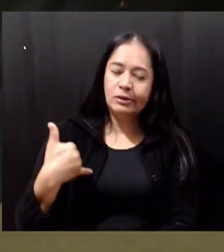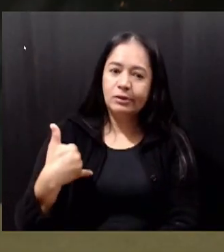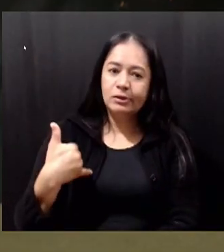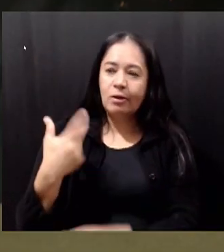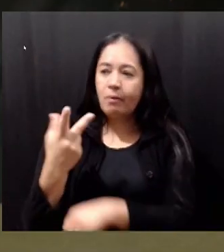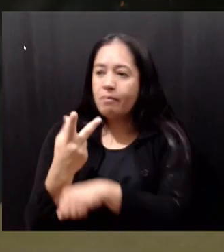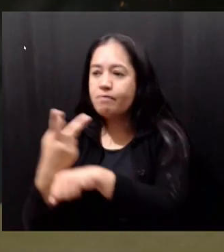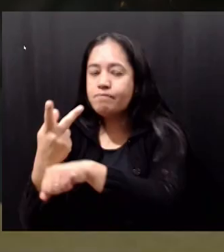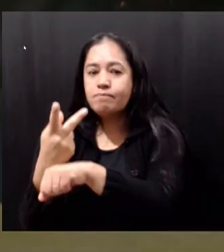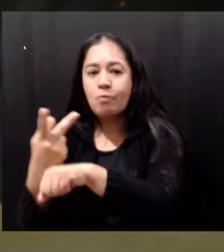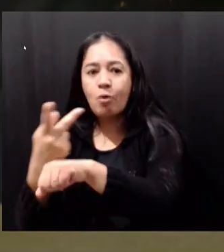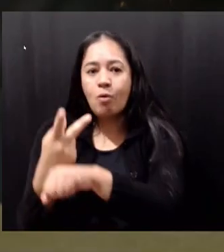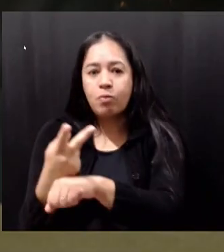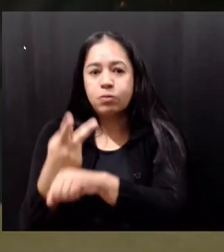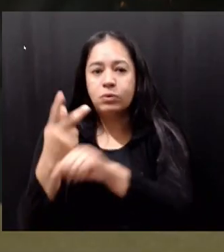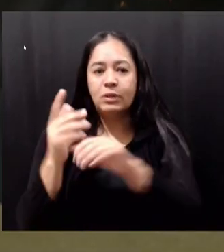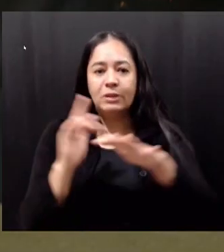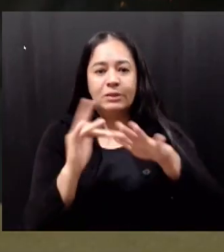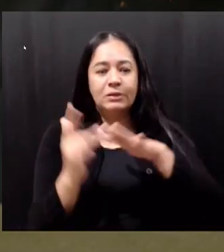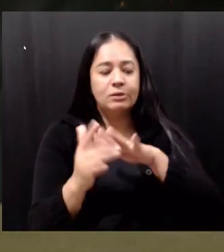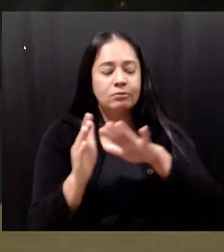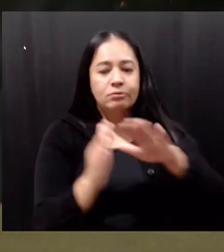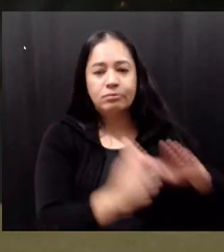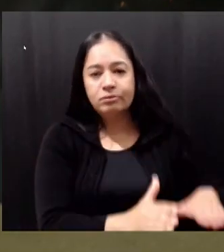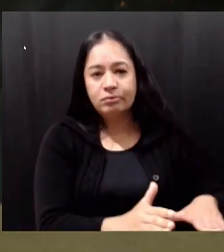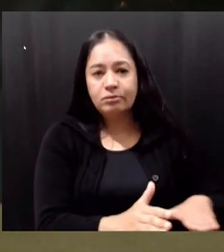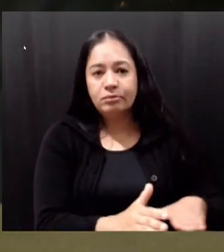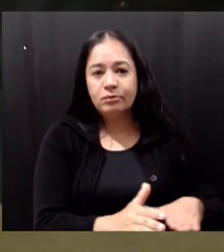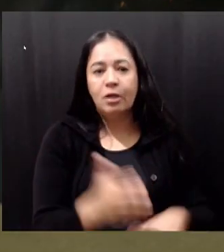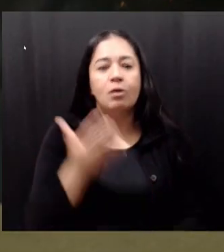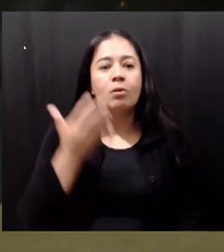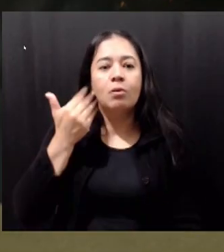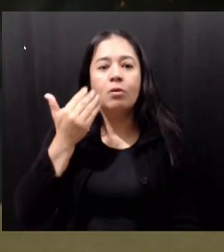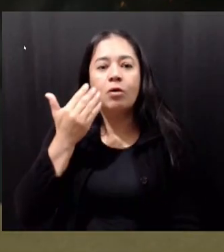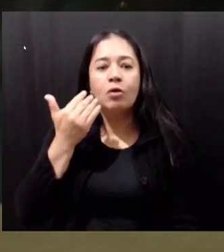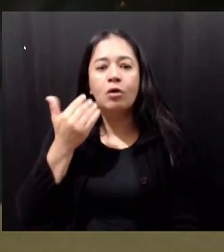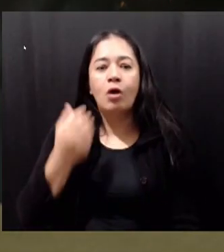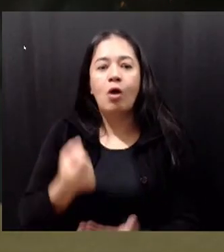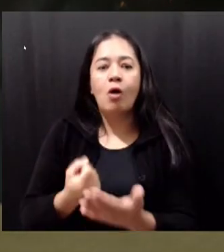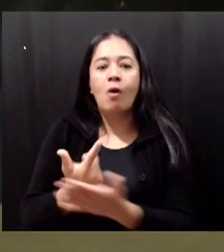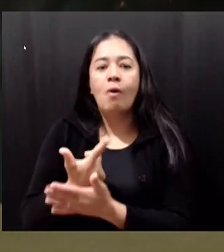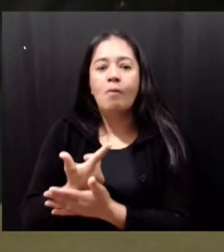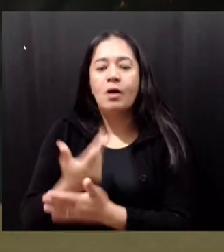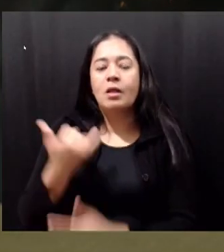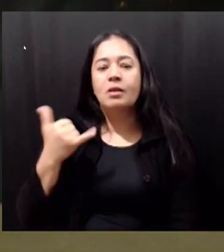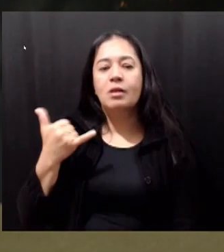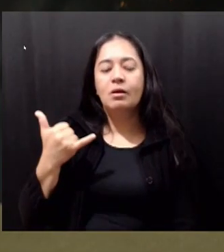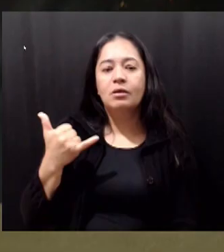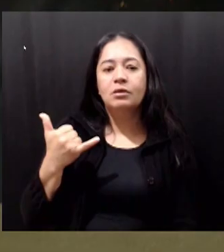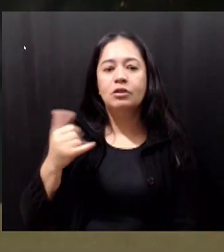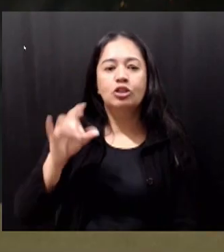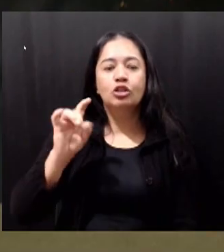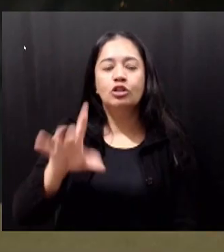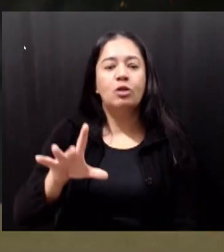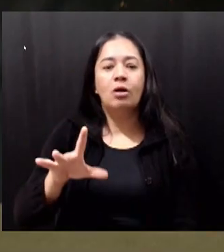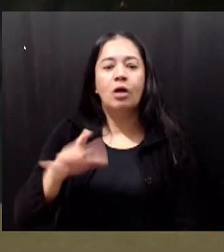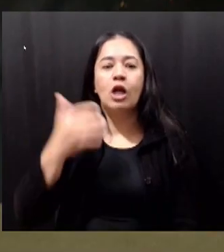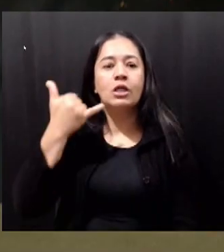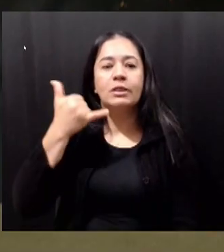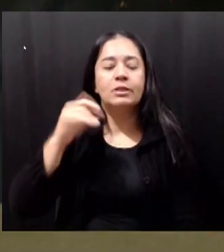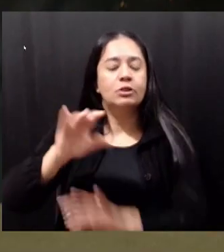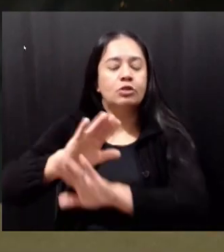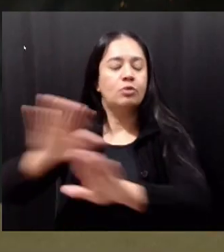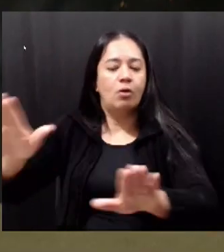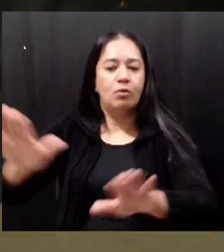essa desconexão, adquirindo telefones, aparelhos que somente fazem ligações, tá?